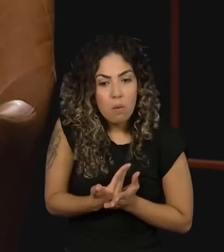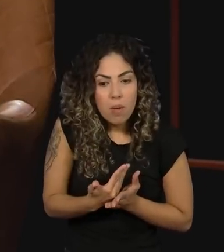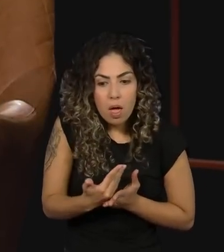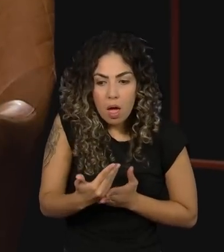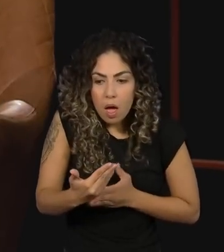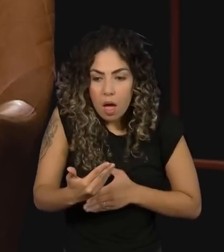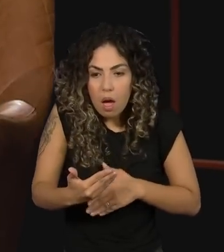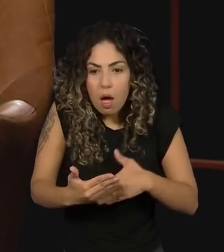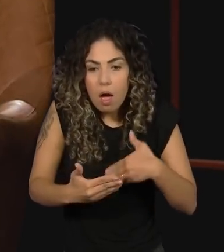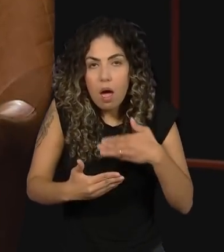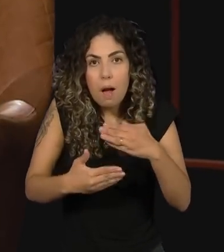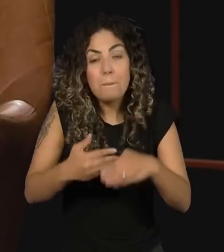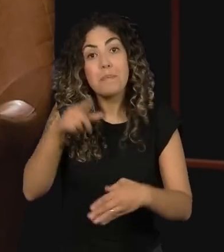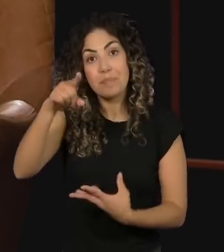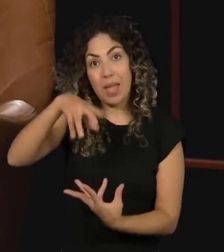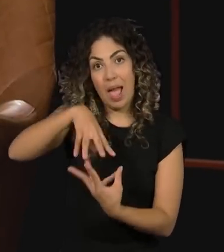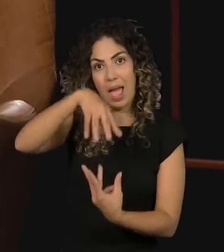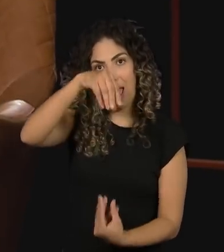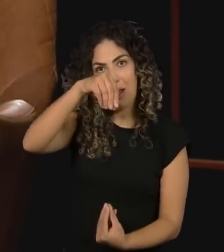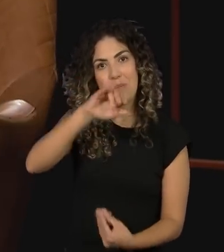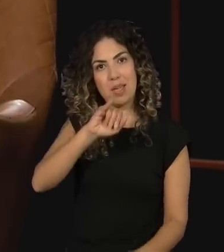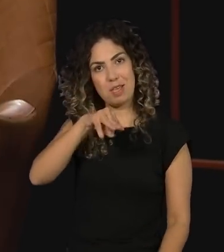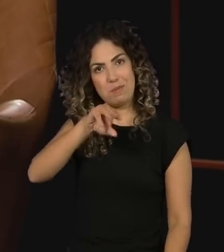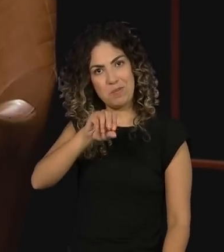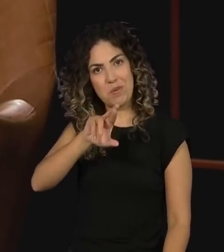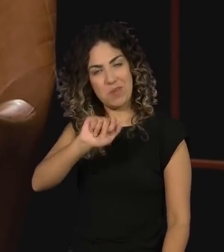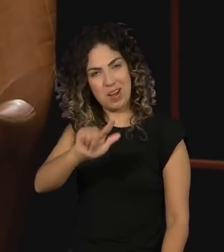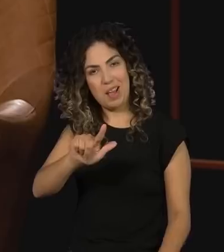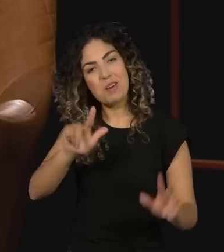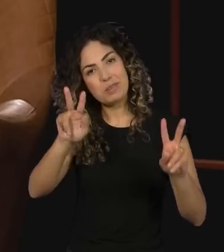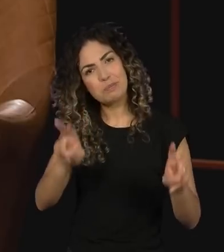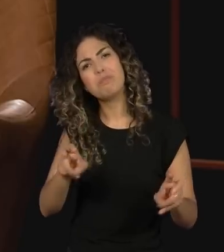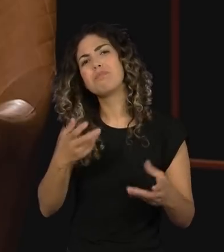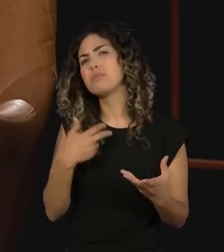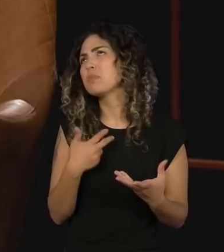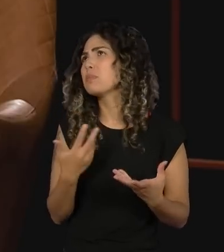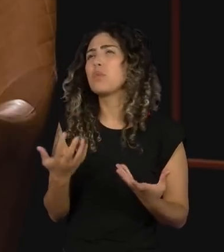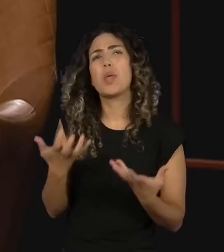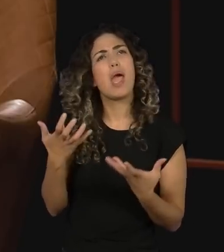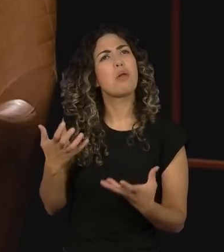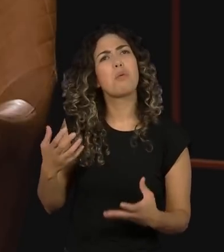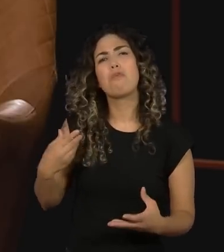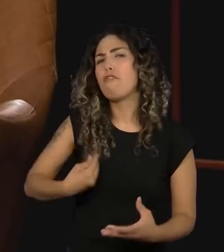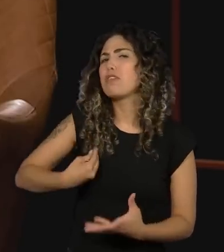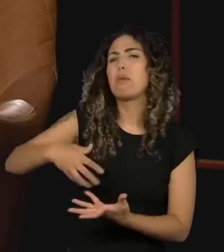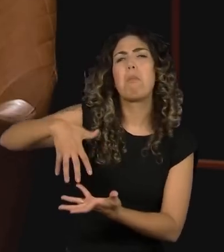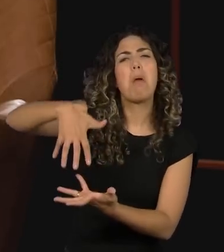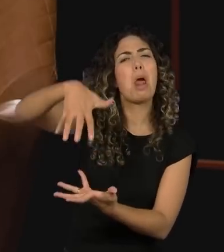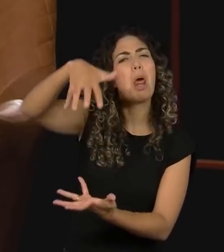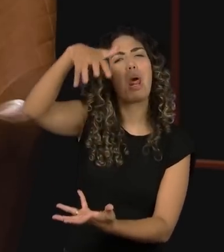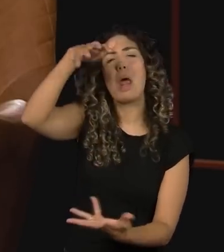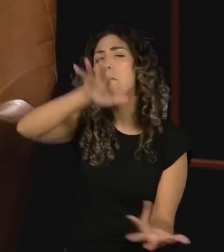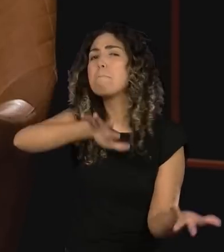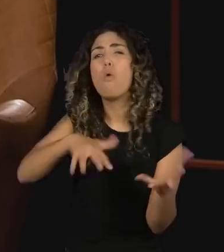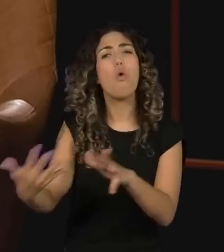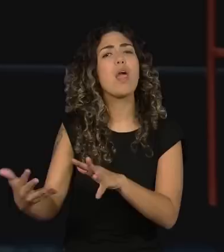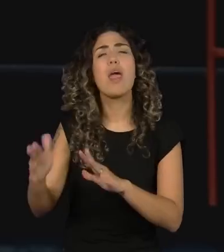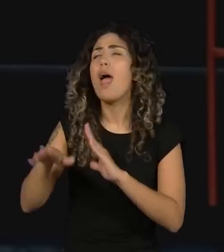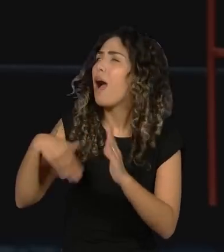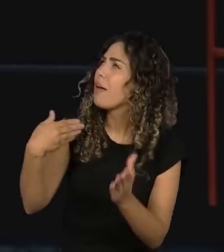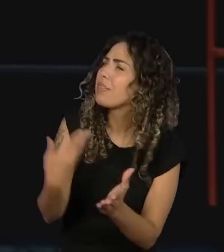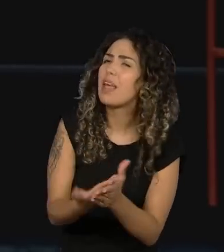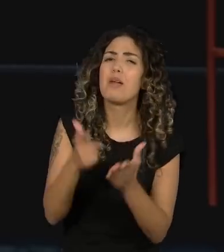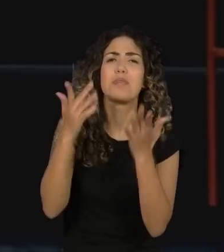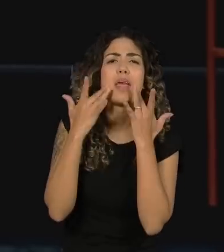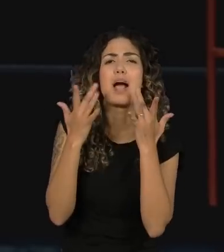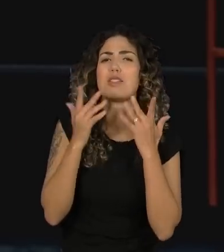Alma Imoral e eu no teatro, eu quero morrer podendo me entregar pela última vez.